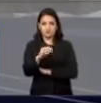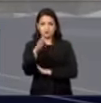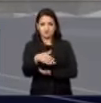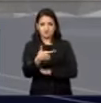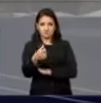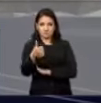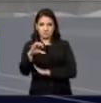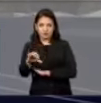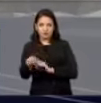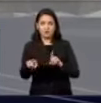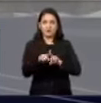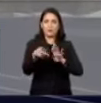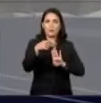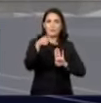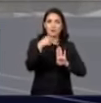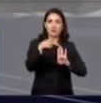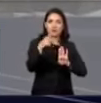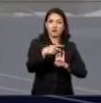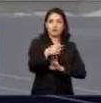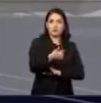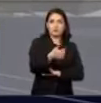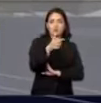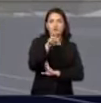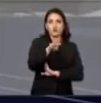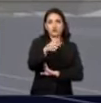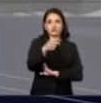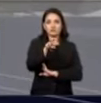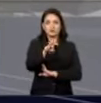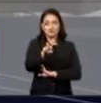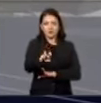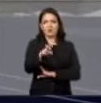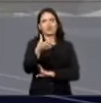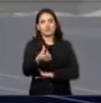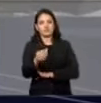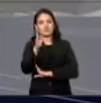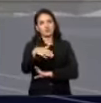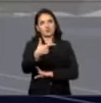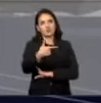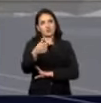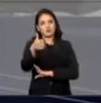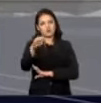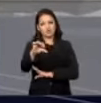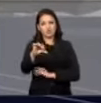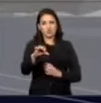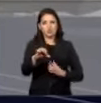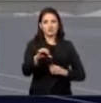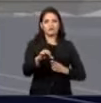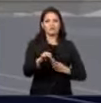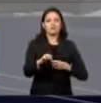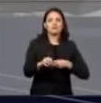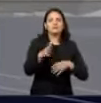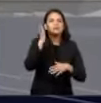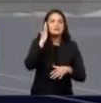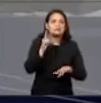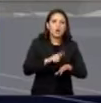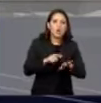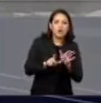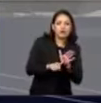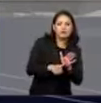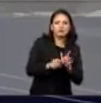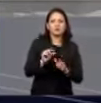Portaria 1576 de 2019. Antes de passar a palavra aos senhores expositores, sei que é um pequeno atraso, eu gostaria de